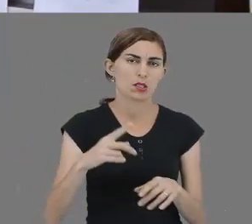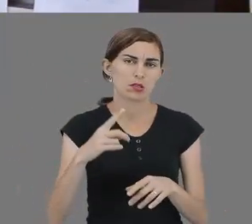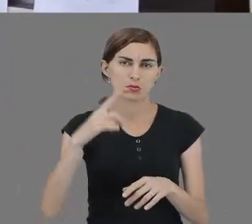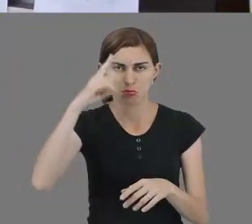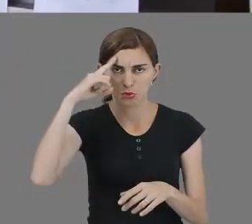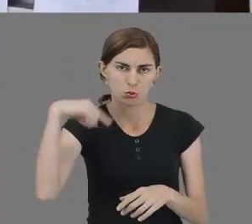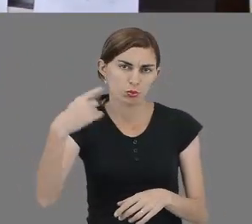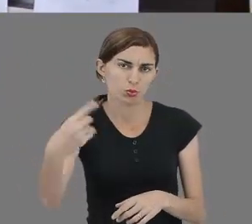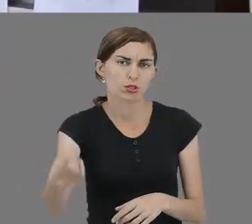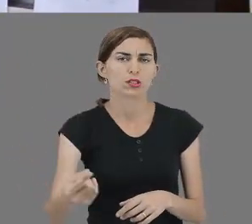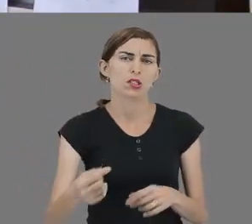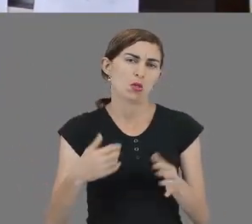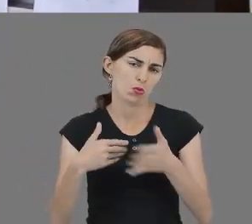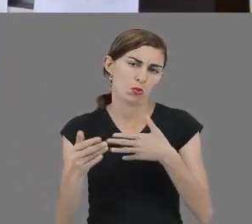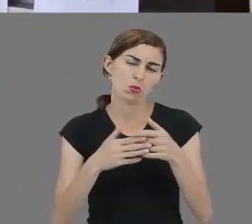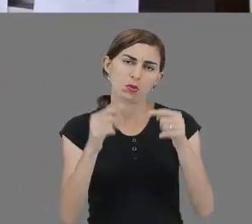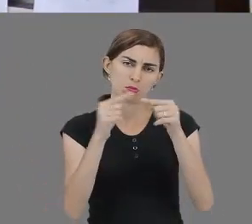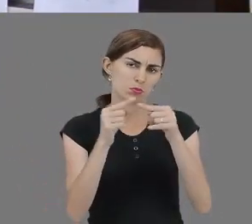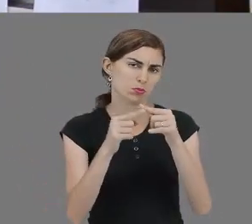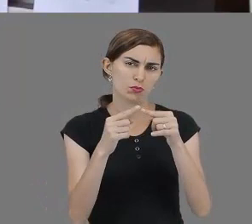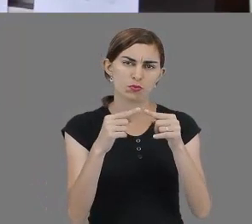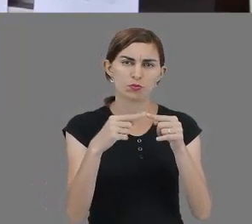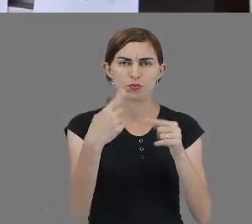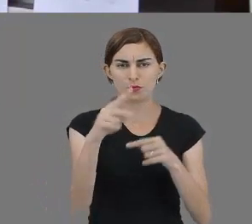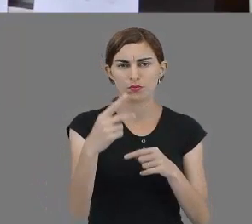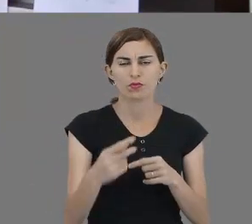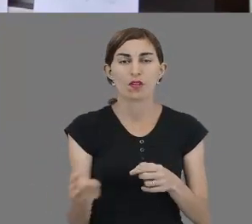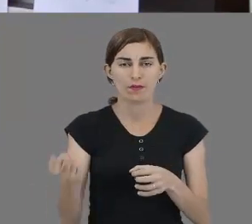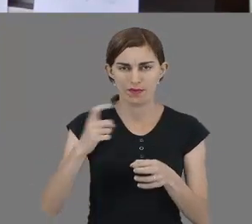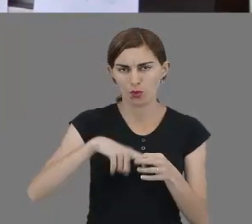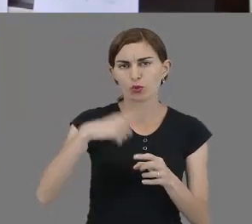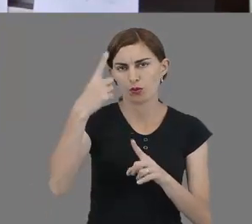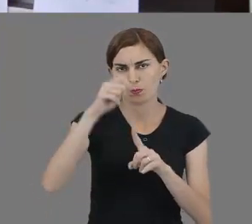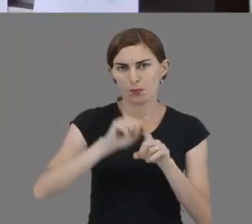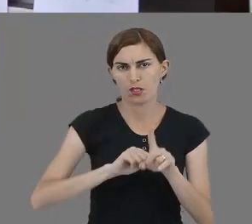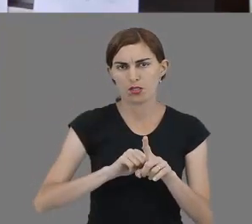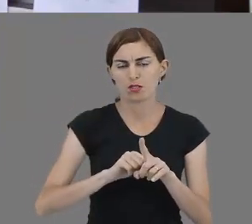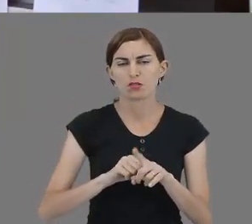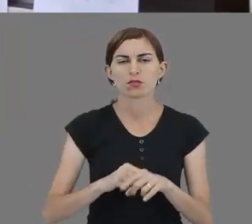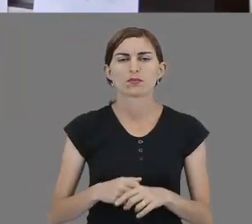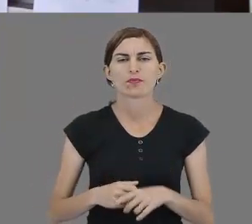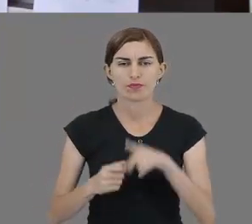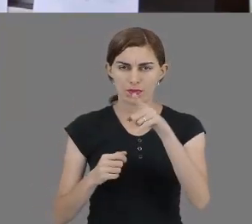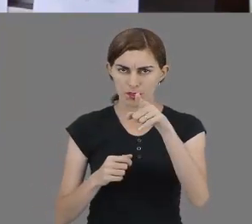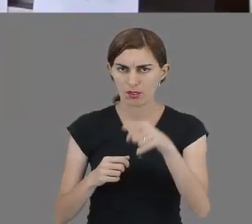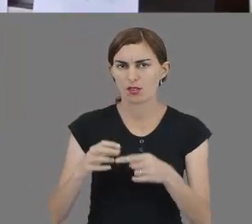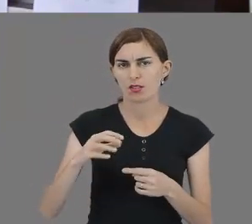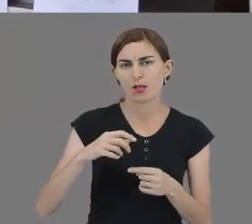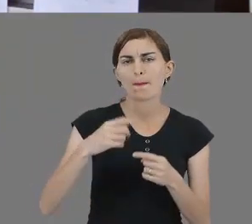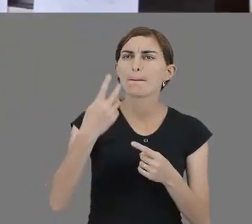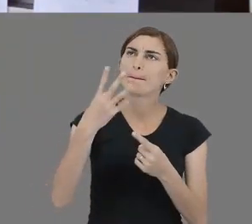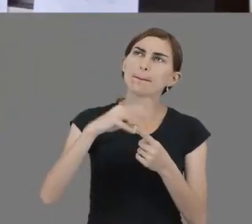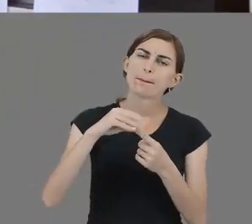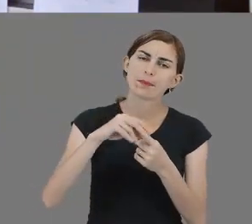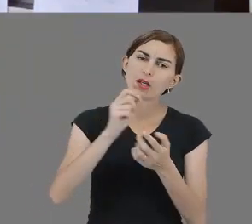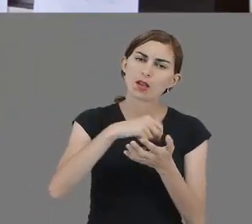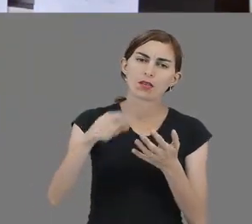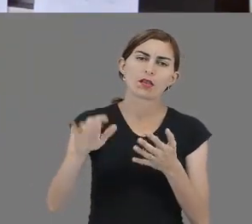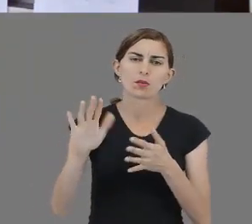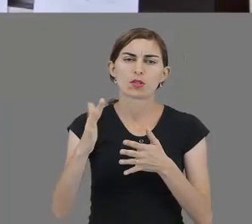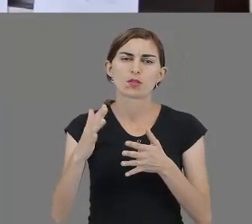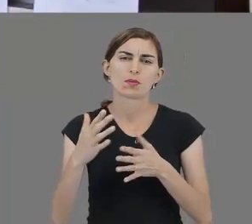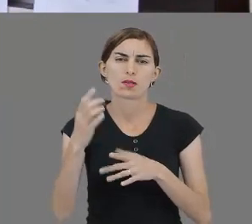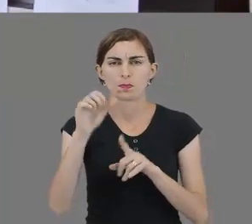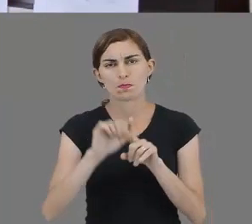semanalmente, diariamente, o que mais se aplicar à sua realidade. Mas voltamos à questão do mês. As saídas por mês em um